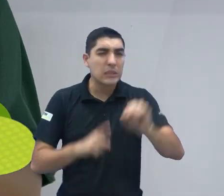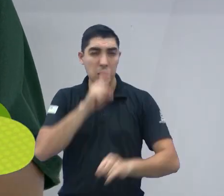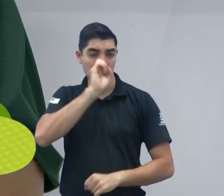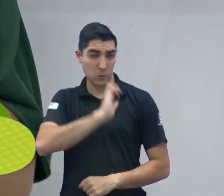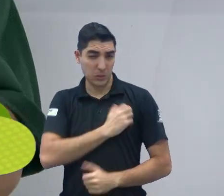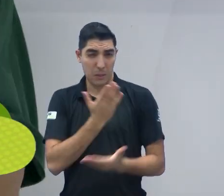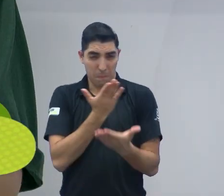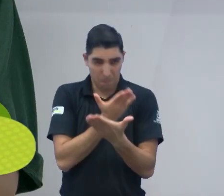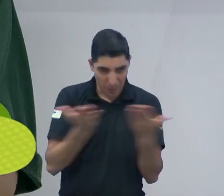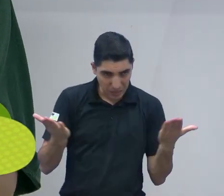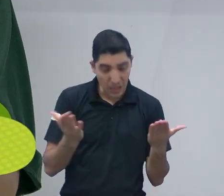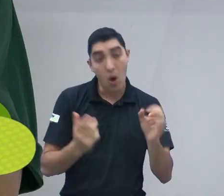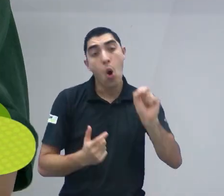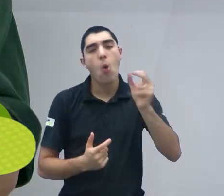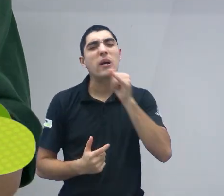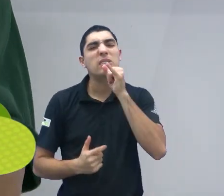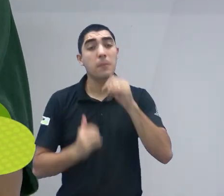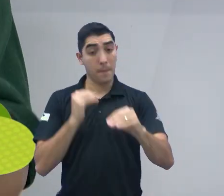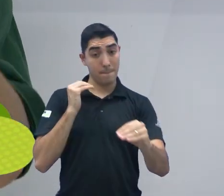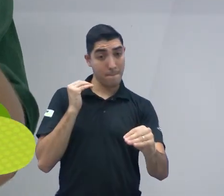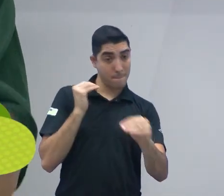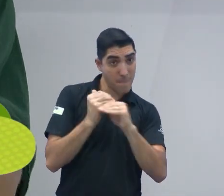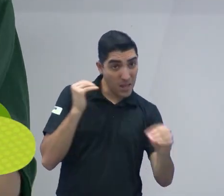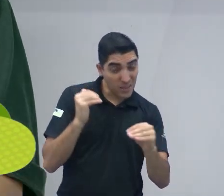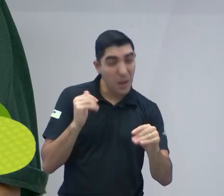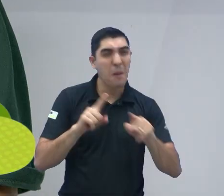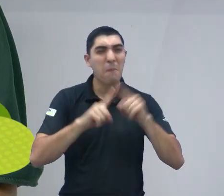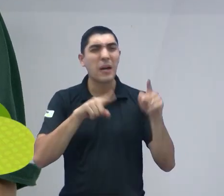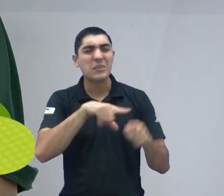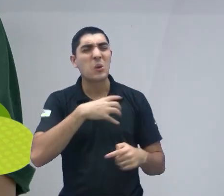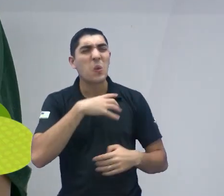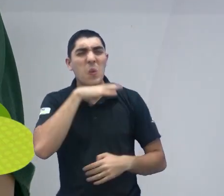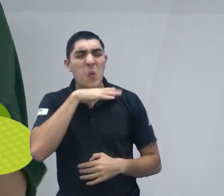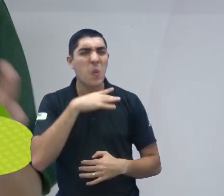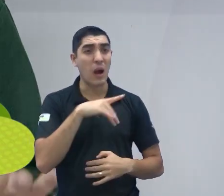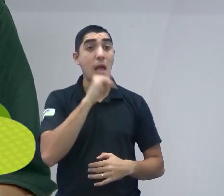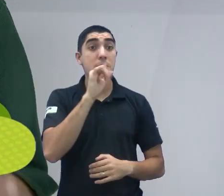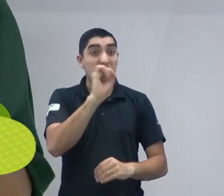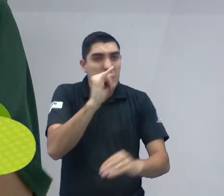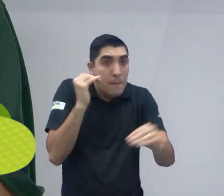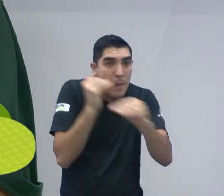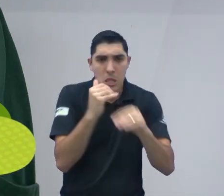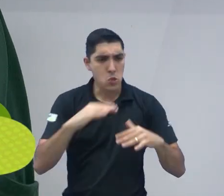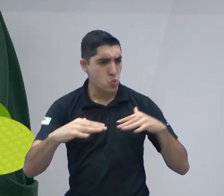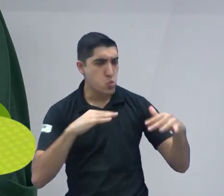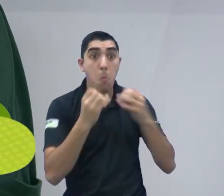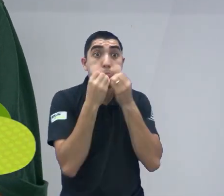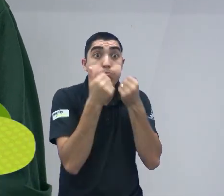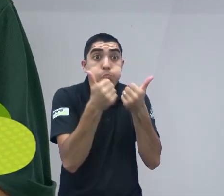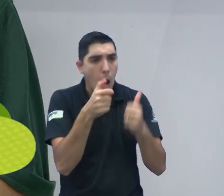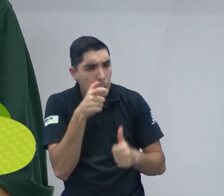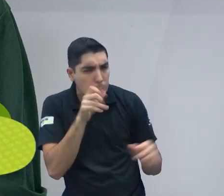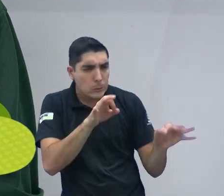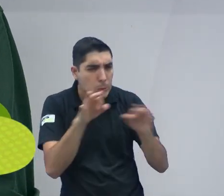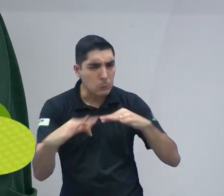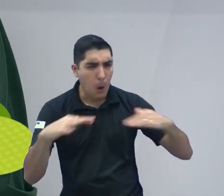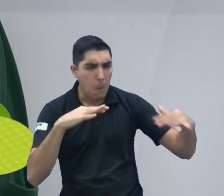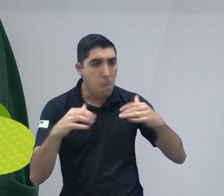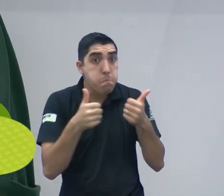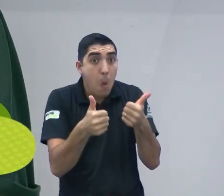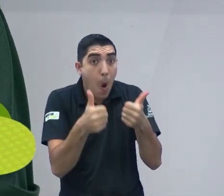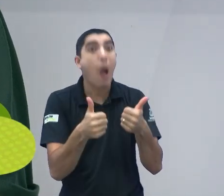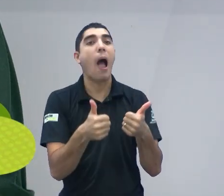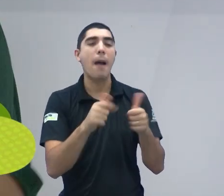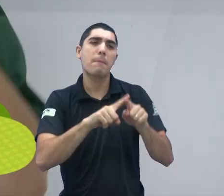pessimista, empatar o jogo, mas de uma forma que tenha jogado bem e tudo mais, se o São José jogar mal e não voltar com os 3 pontos, de fato, eu acho que o Marcelo Marelli